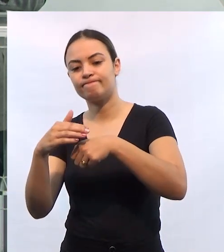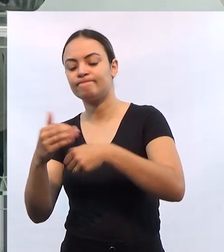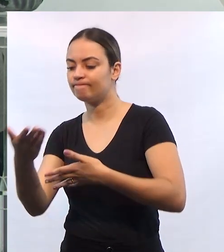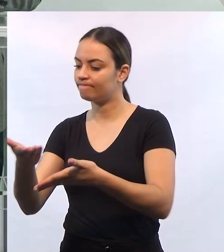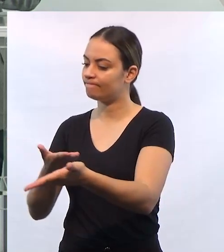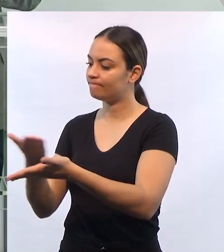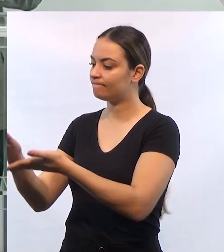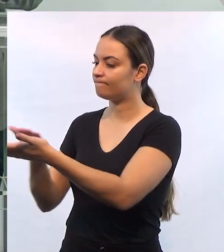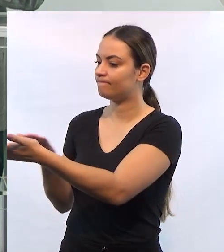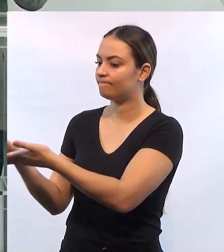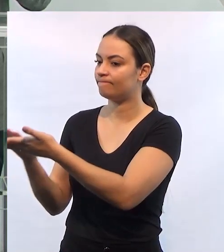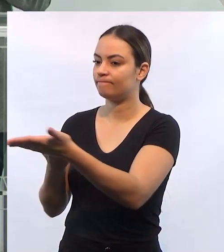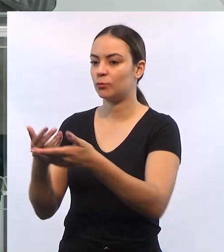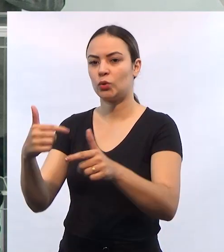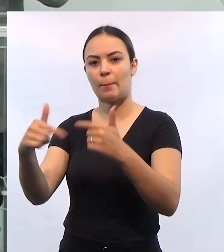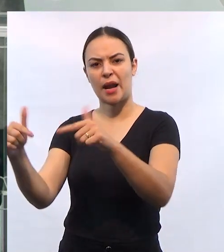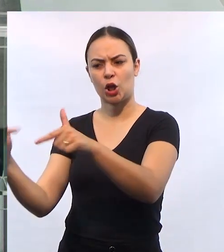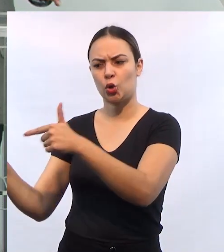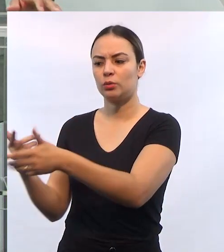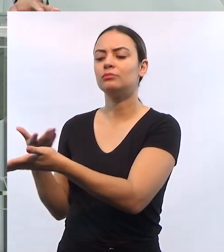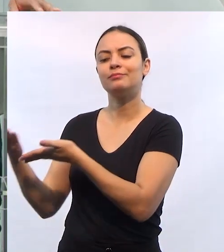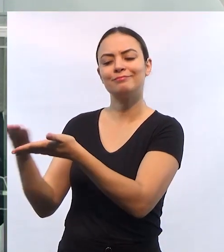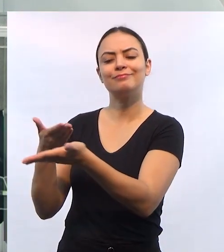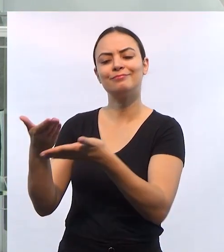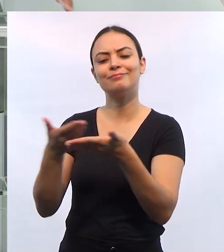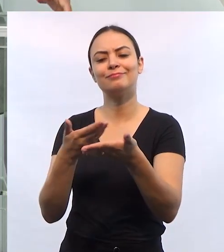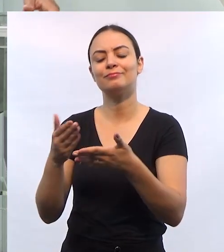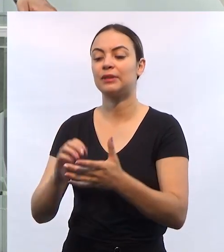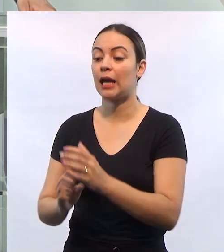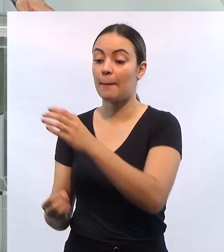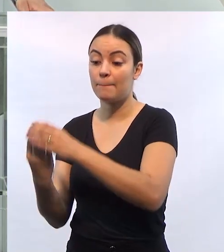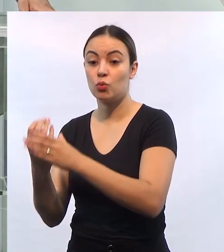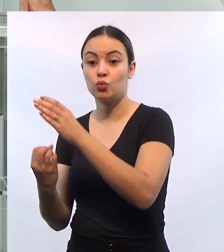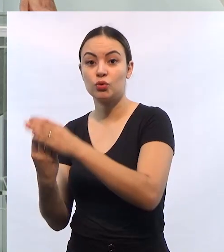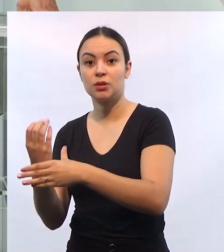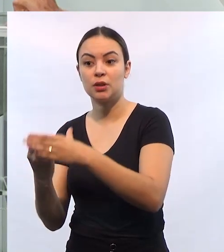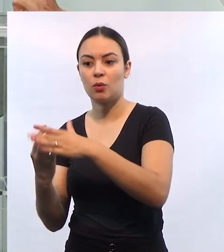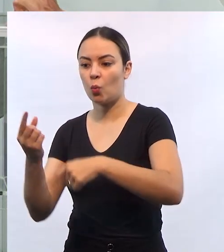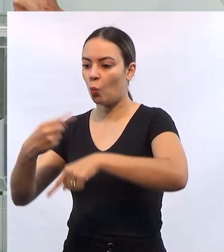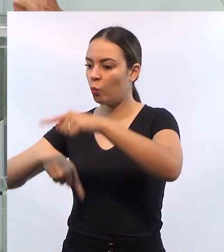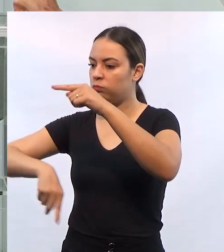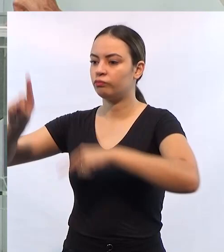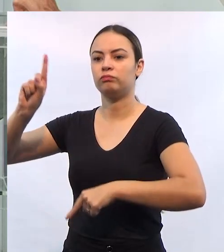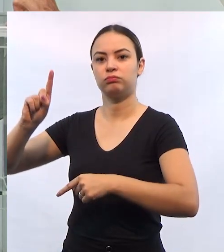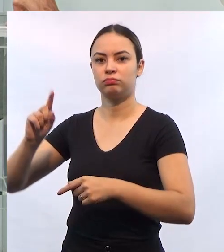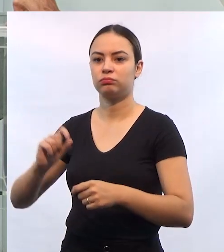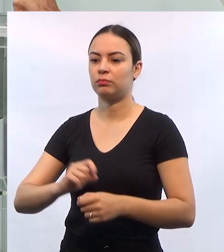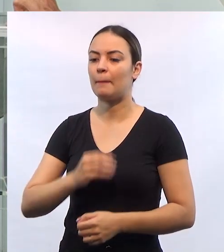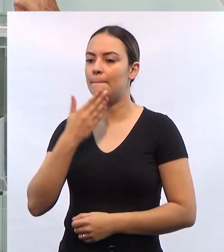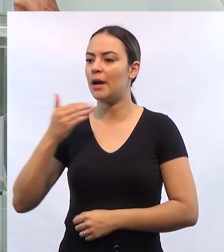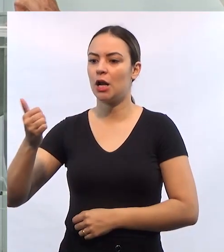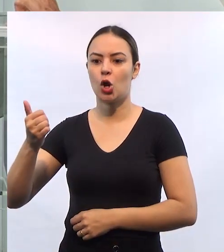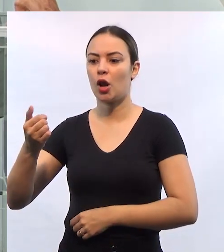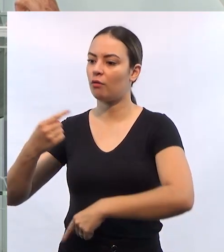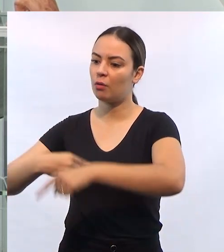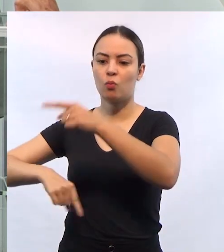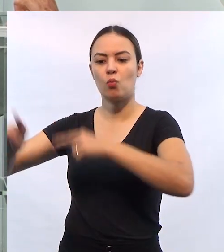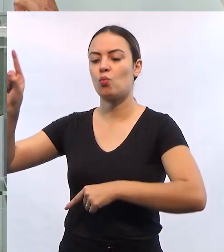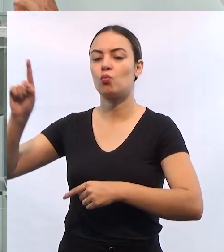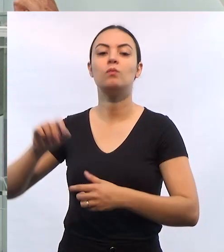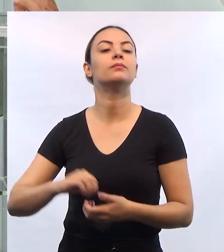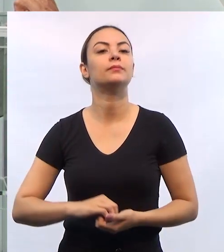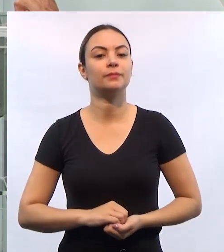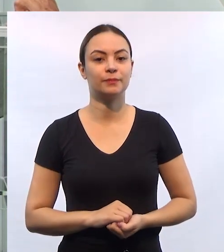aumentava, a eficiência e a eficácia das indústrias, ou seja, dos seus serviços, melhorava cada vez mais, né? Mas